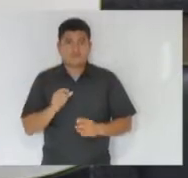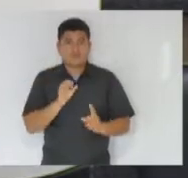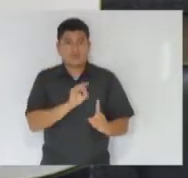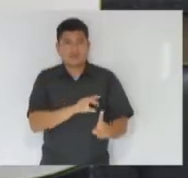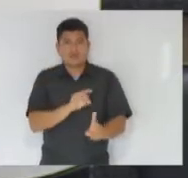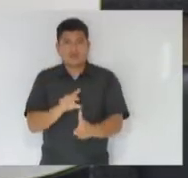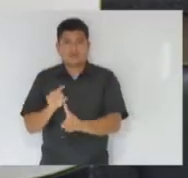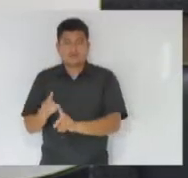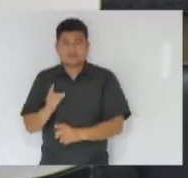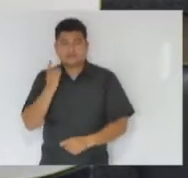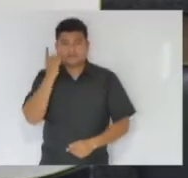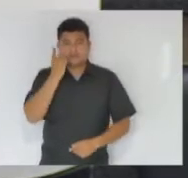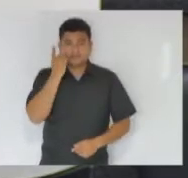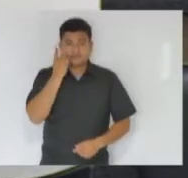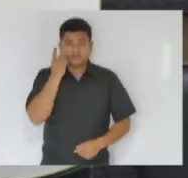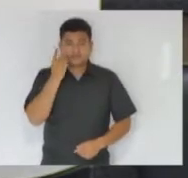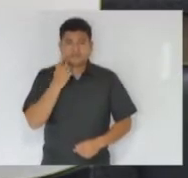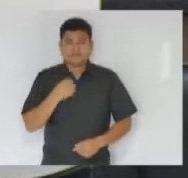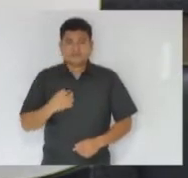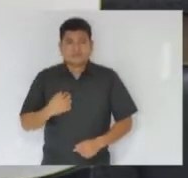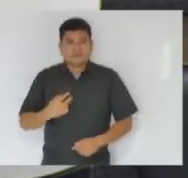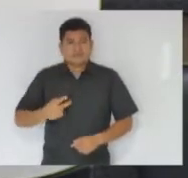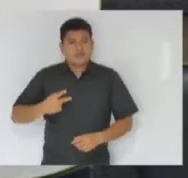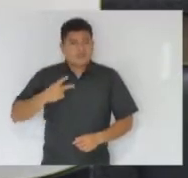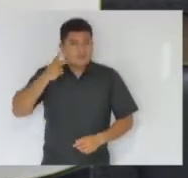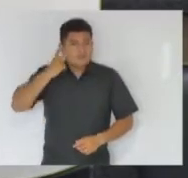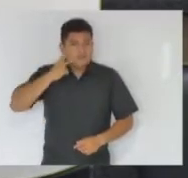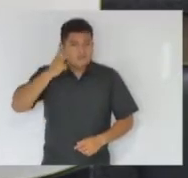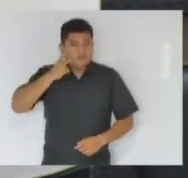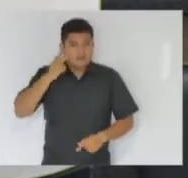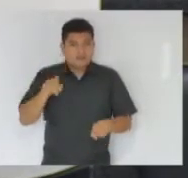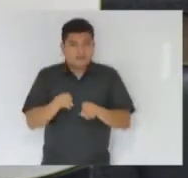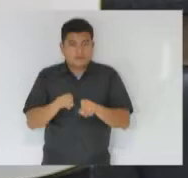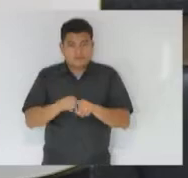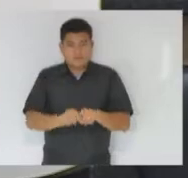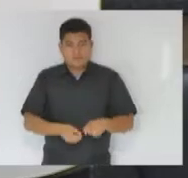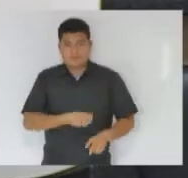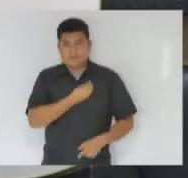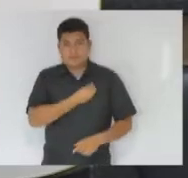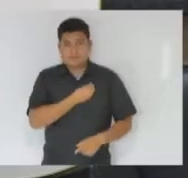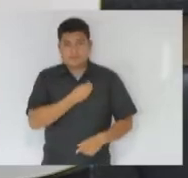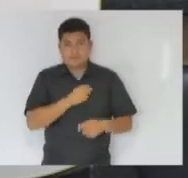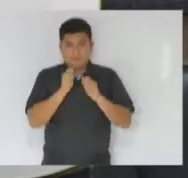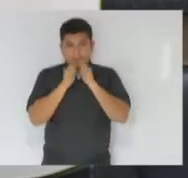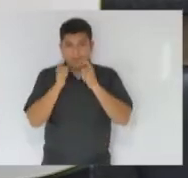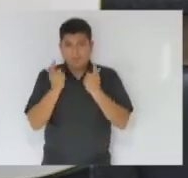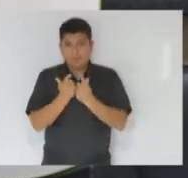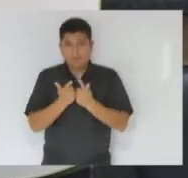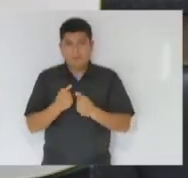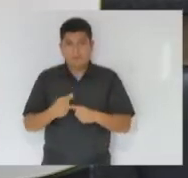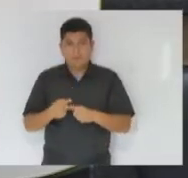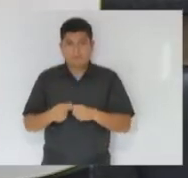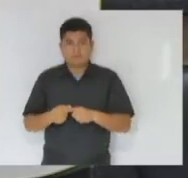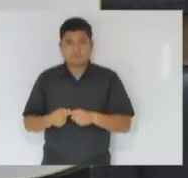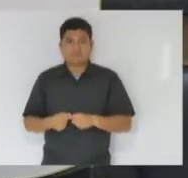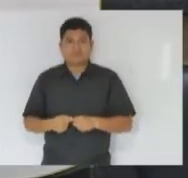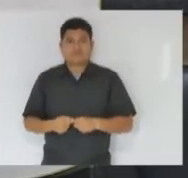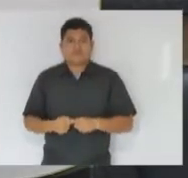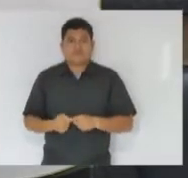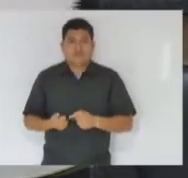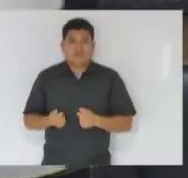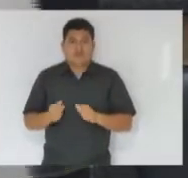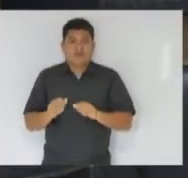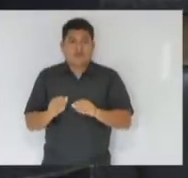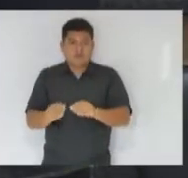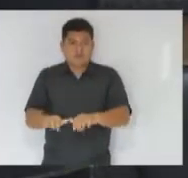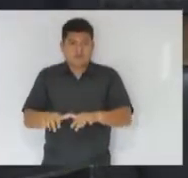a cada um, os deputados, deputadas, os vereadores se fazem presente na casa, através do Congresso da UVESC, no qual eu